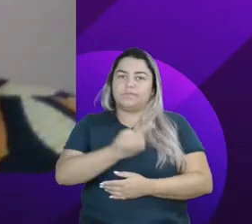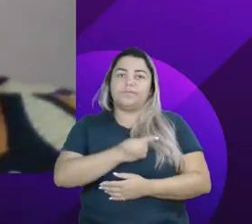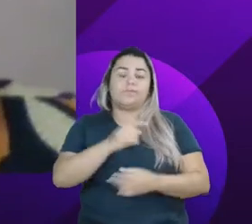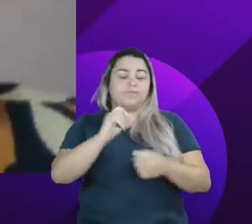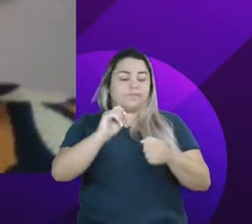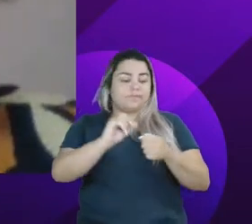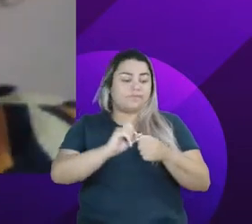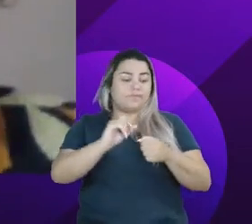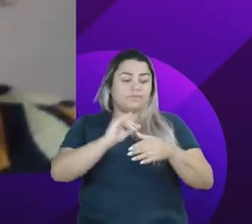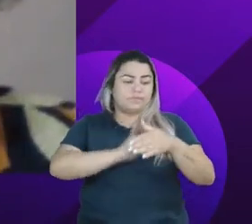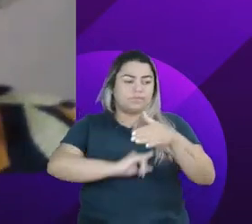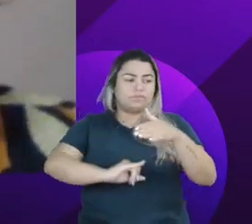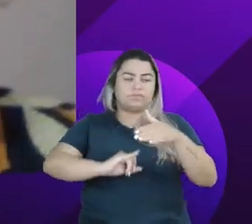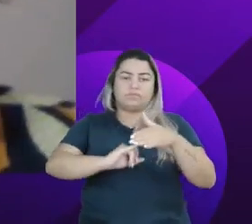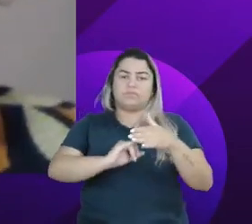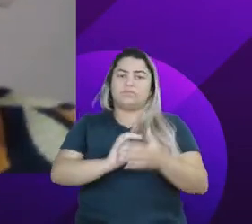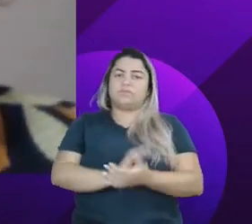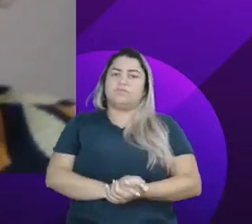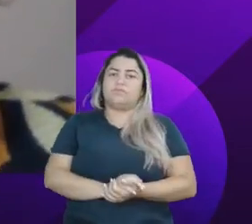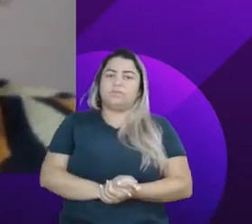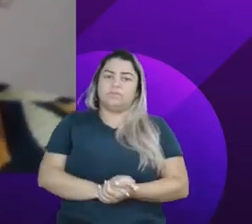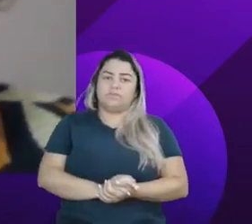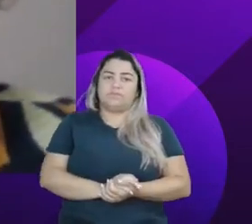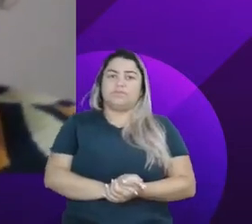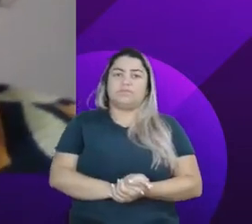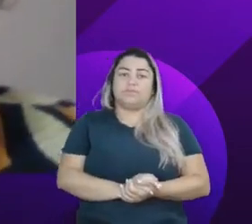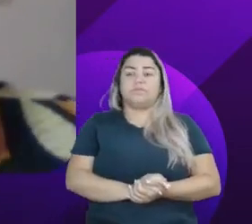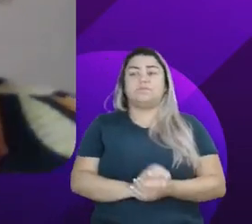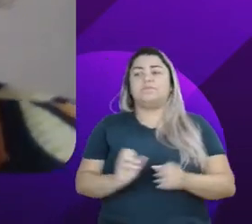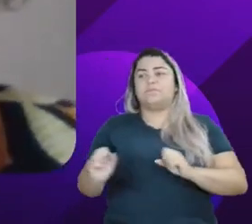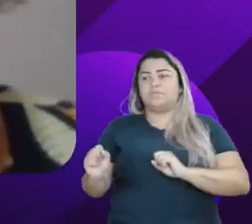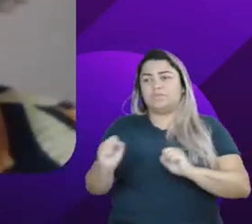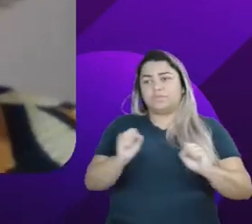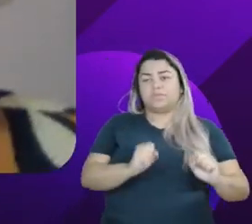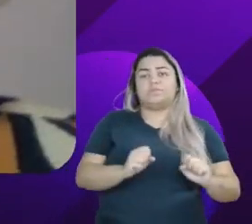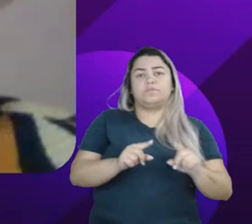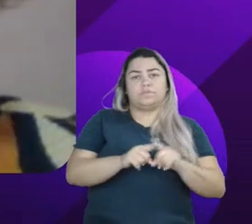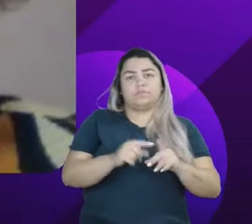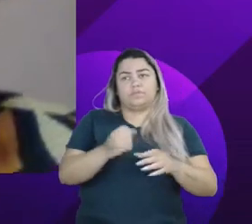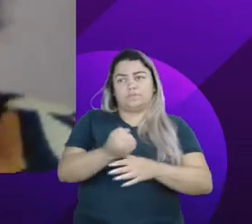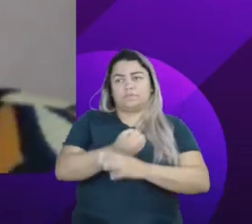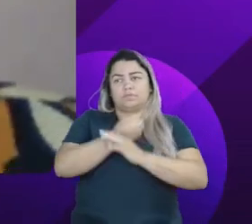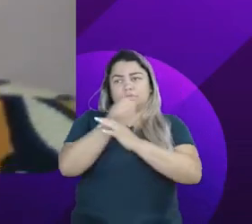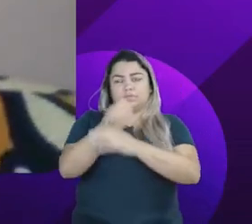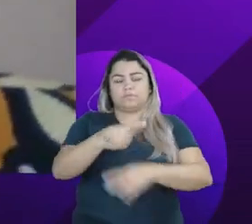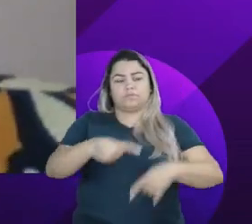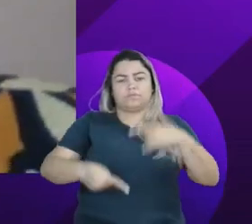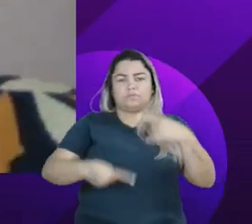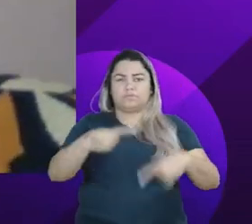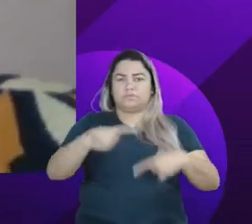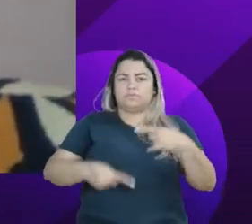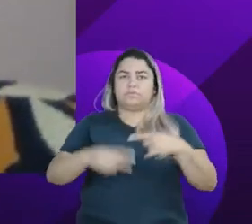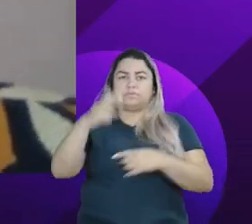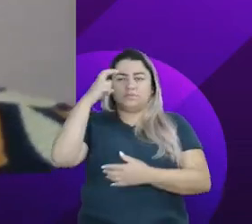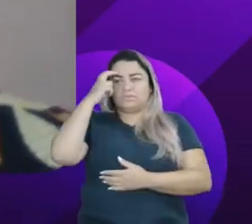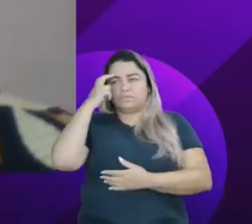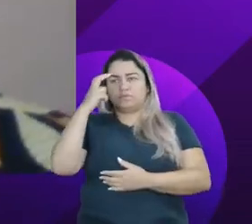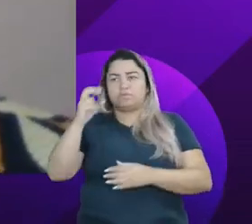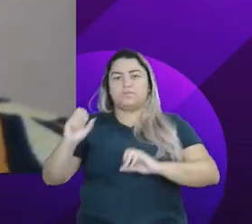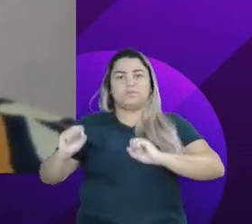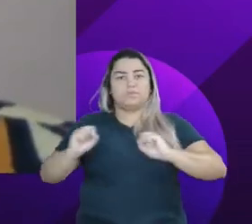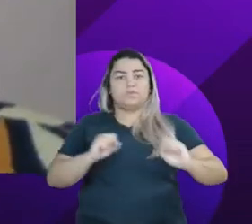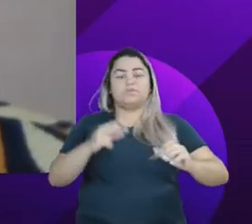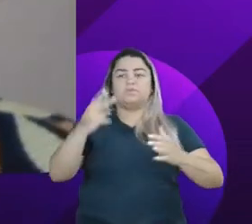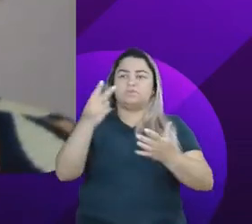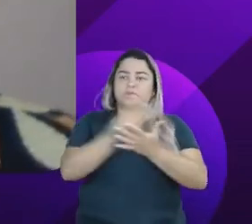isso, institucionalizarmos também, para poder assegurar que a política cultural ela possa